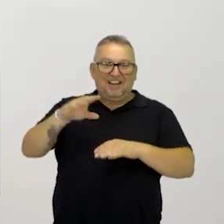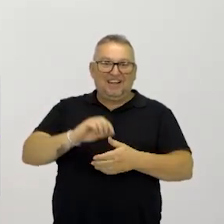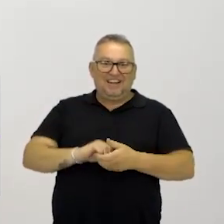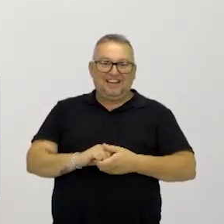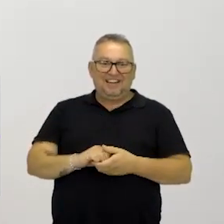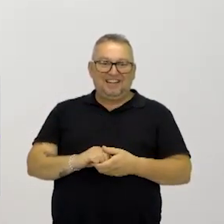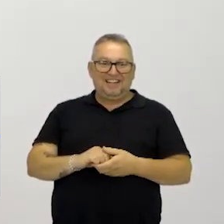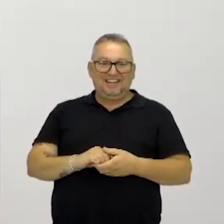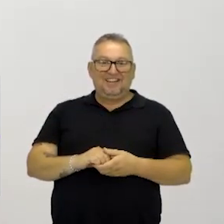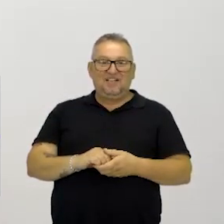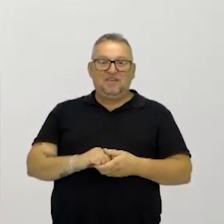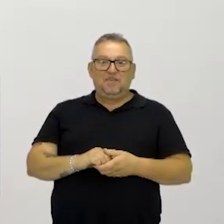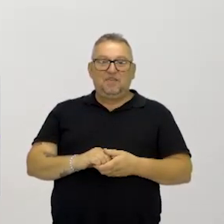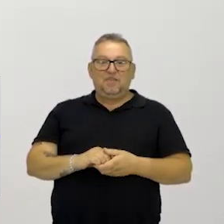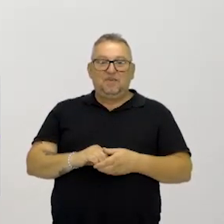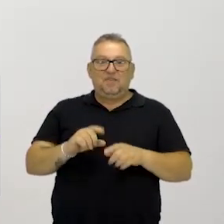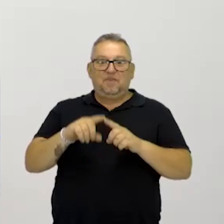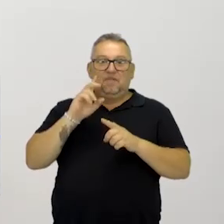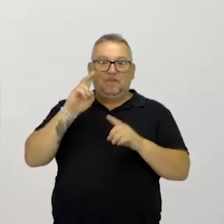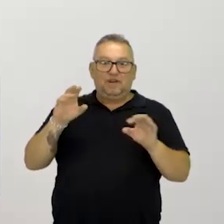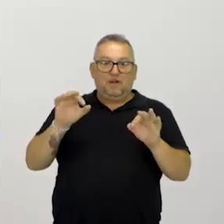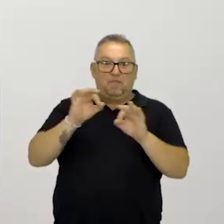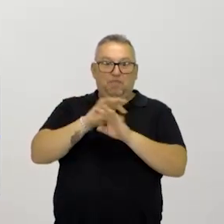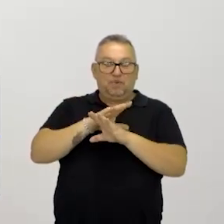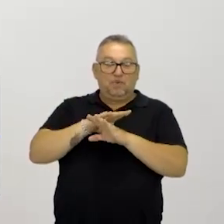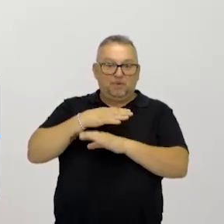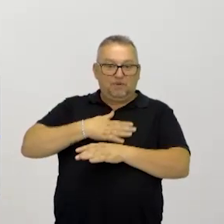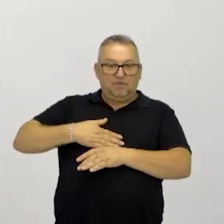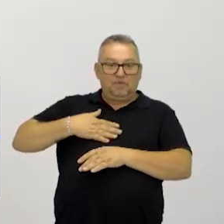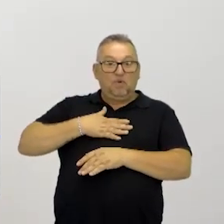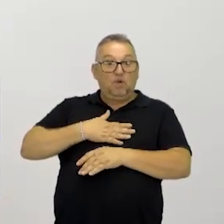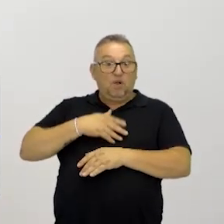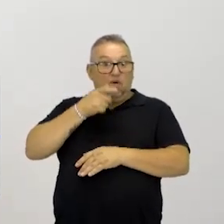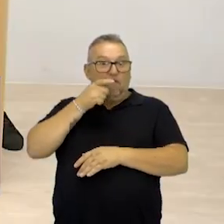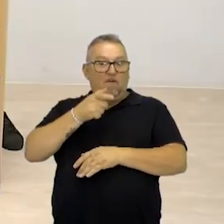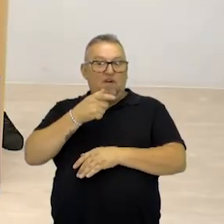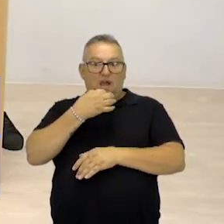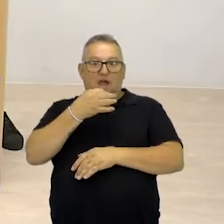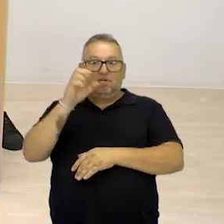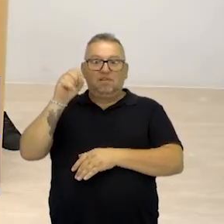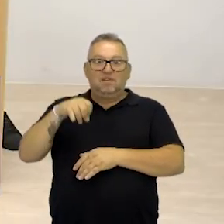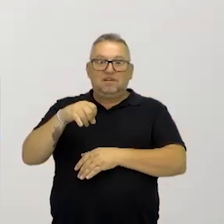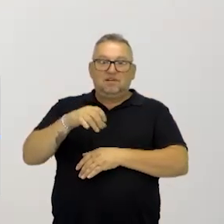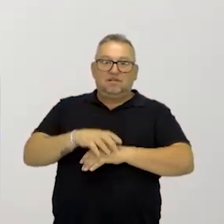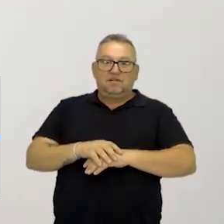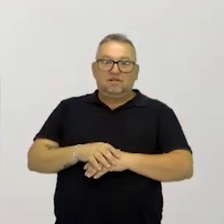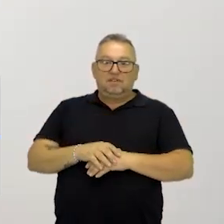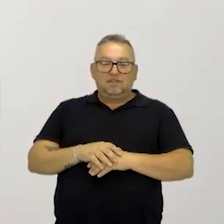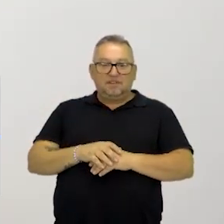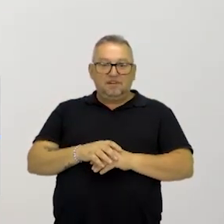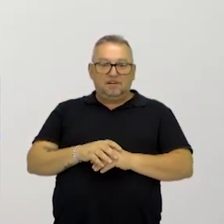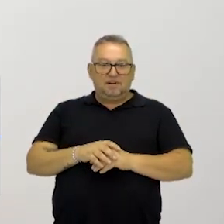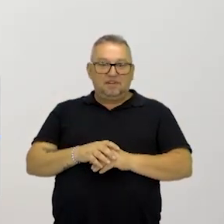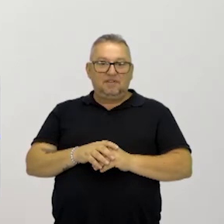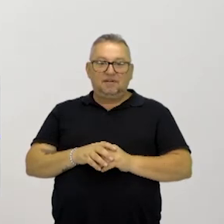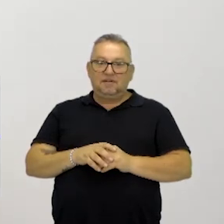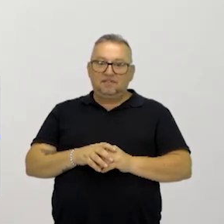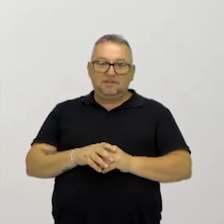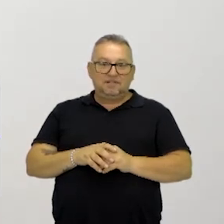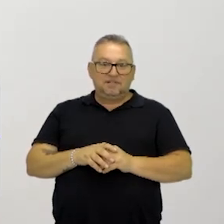Muito bom. Gente, vamos lá. Será que vocês estão prontos? Será que o pessoal com o celular na mão já? Então demais, eu acho que Vamos lá, sim. será então? Então vamos lá, que eu tô ansioso. Vamos